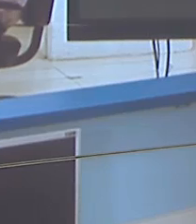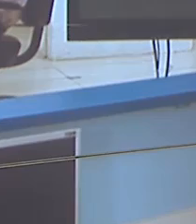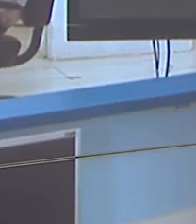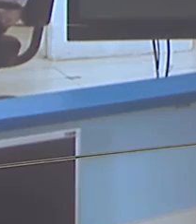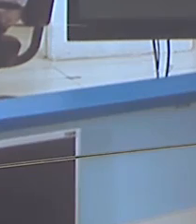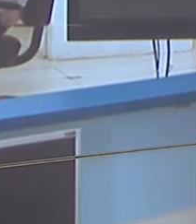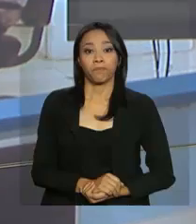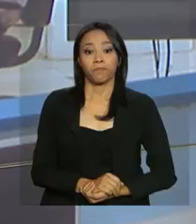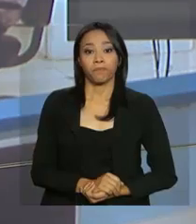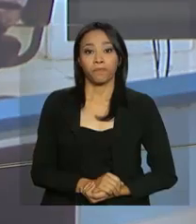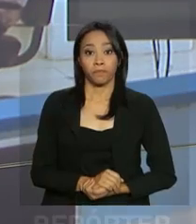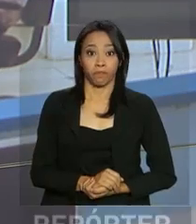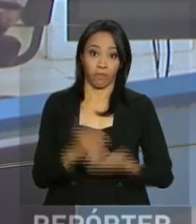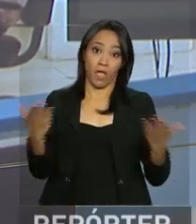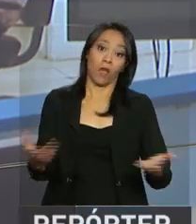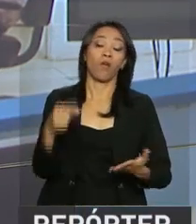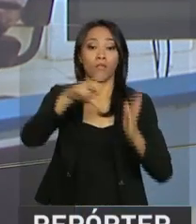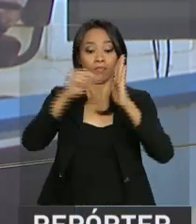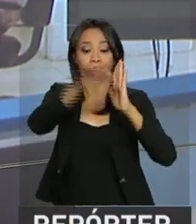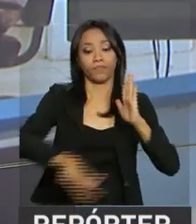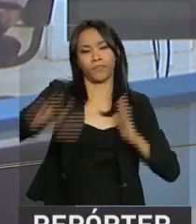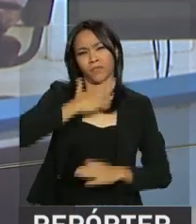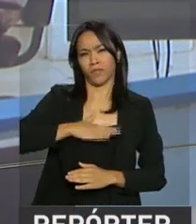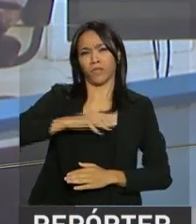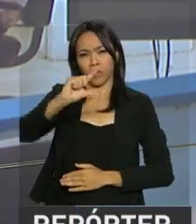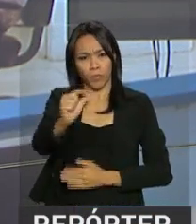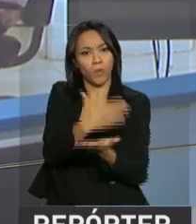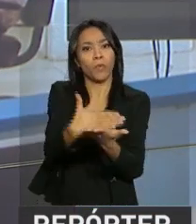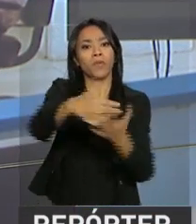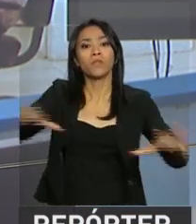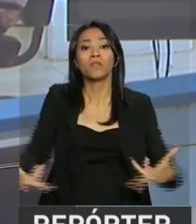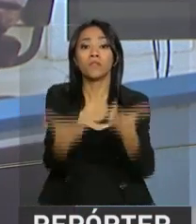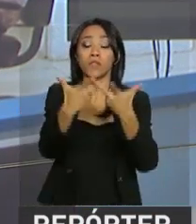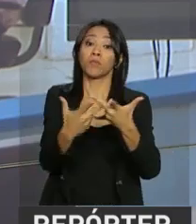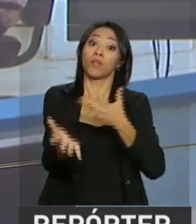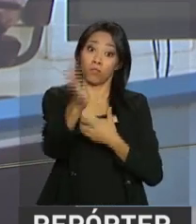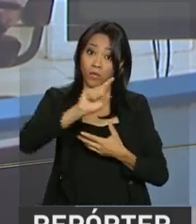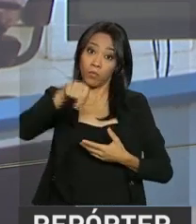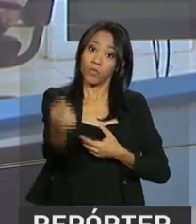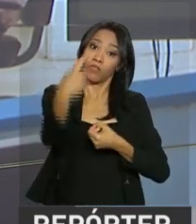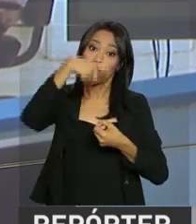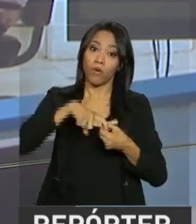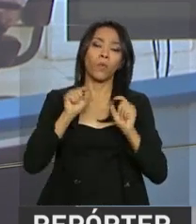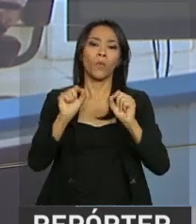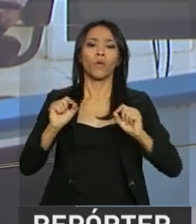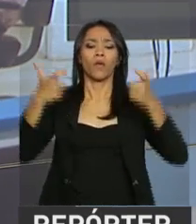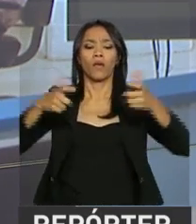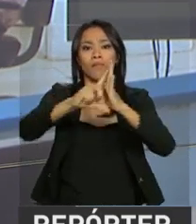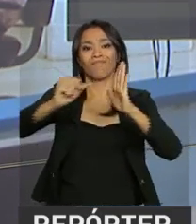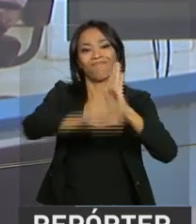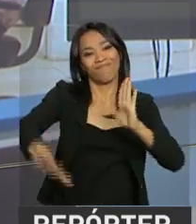bom nós estávamos com as imagens ao vivo do Palácio do Planalto dentro de instantes começa a cerimônia nós Voltaremos ao vivo direto do Palácio do